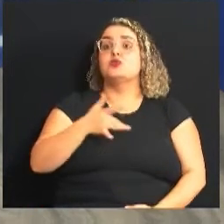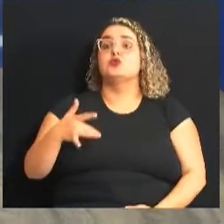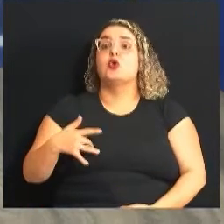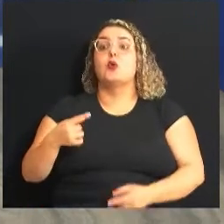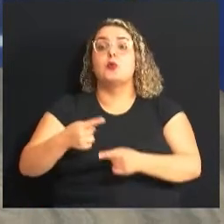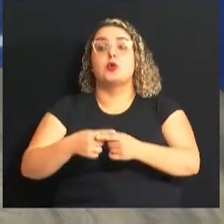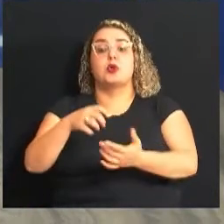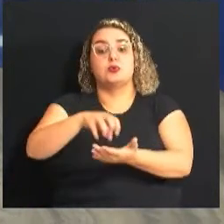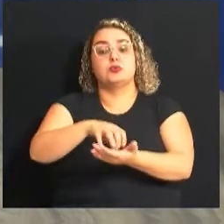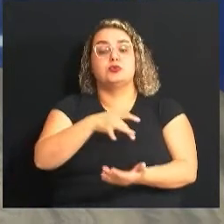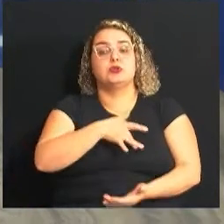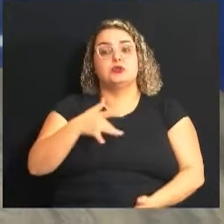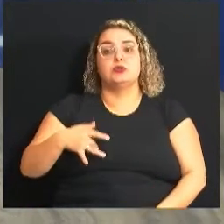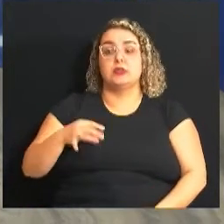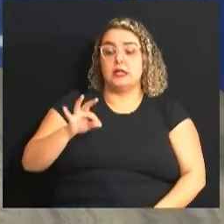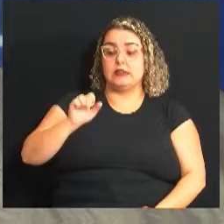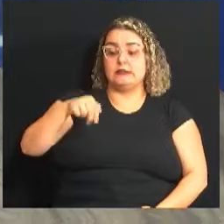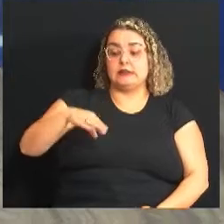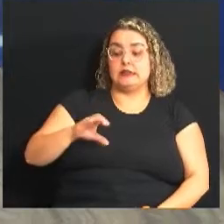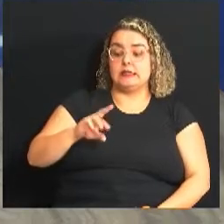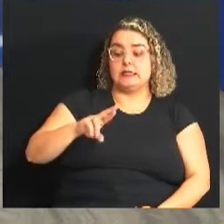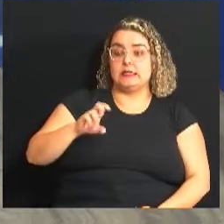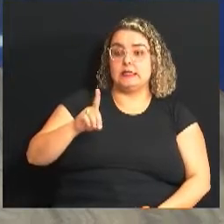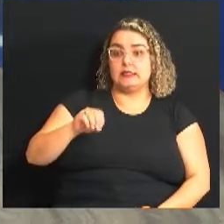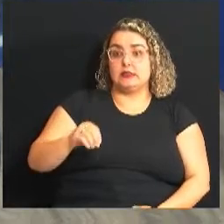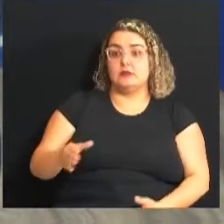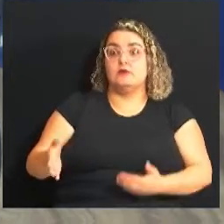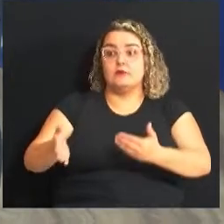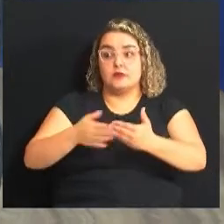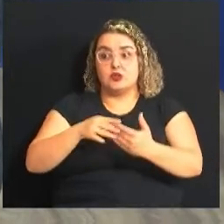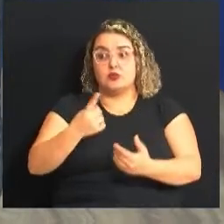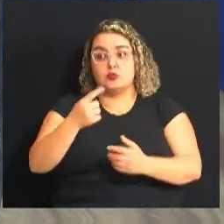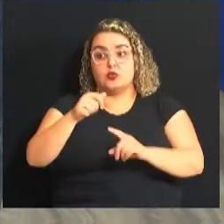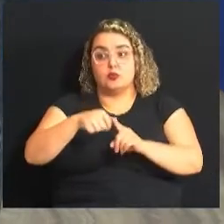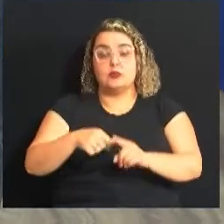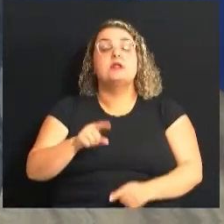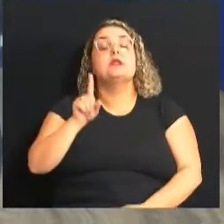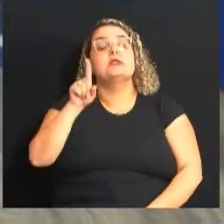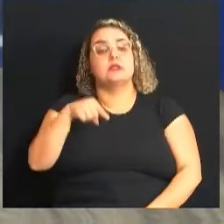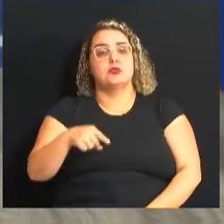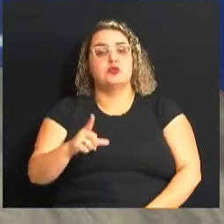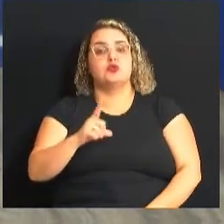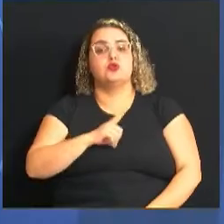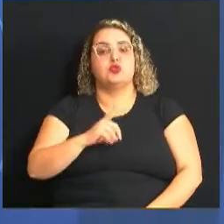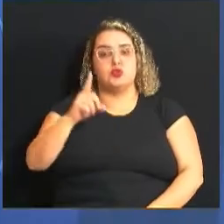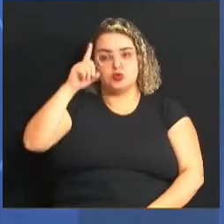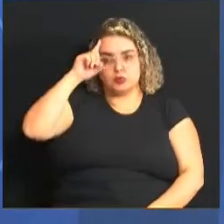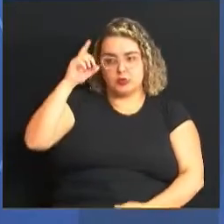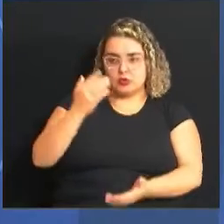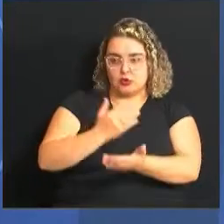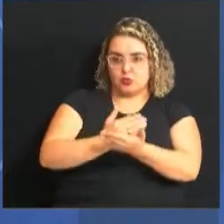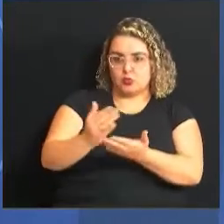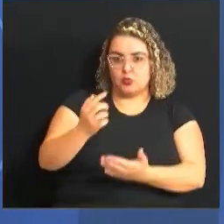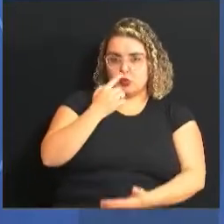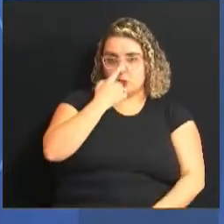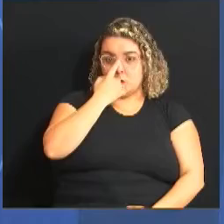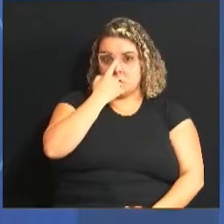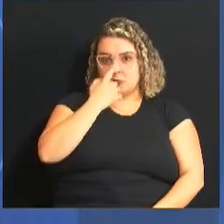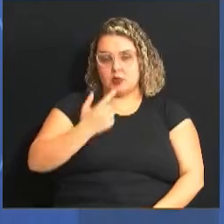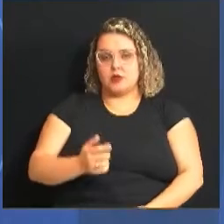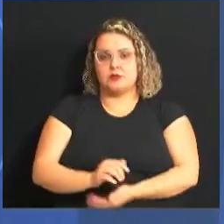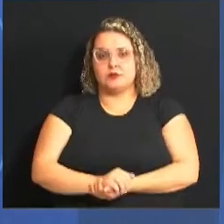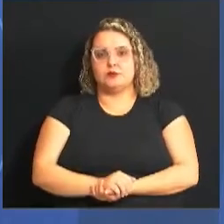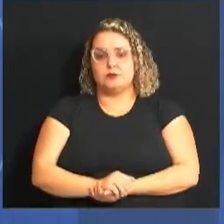de Saúde Tancredo Neves fica fechado por um mês. Isso, a gente tinha uma data inicial, que era até